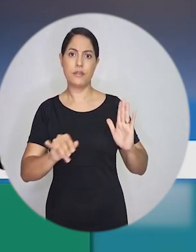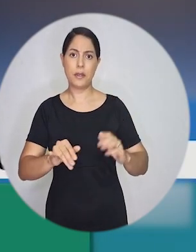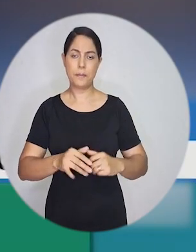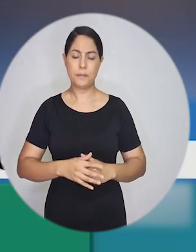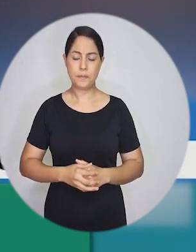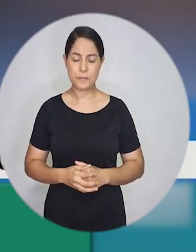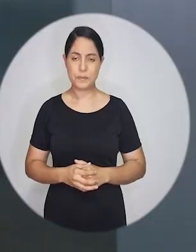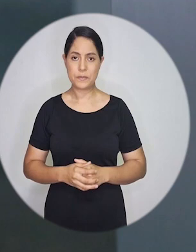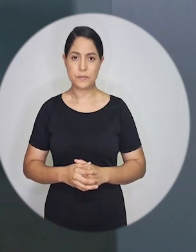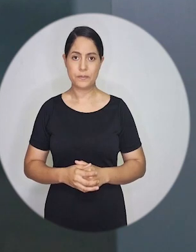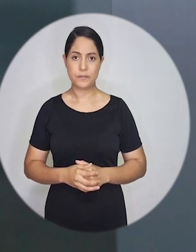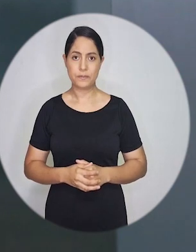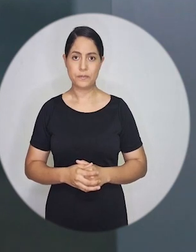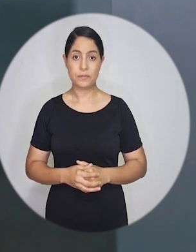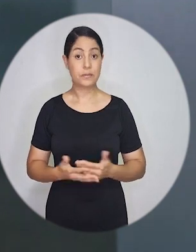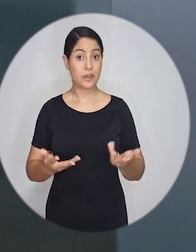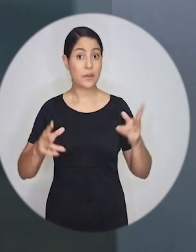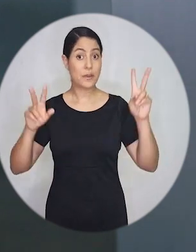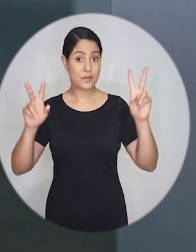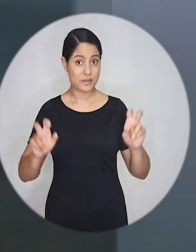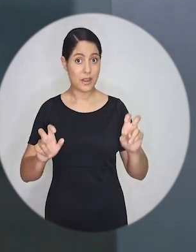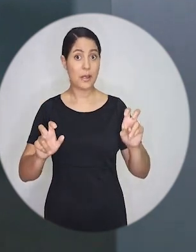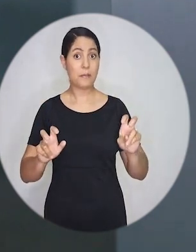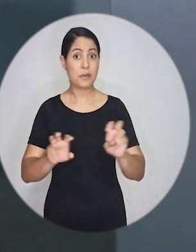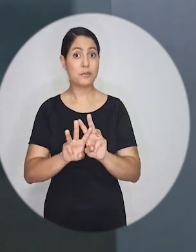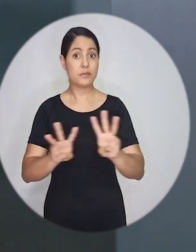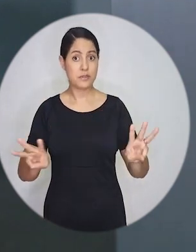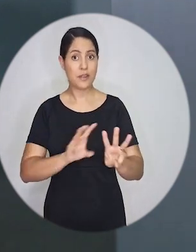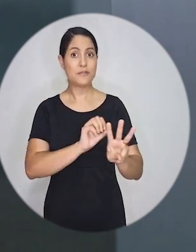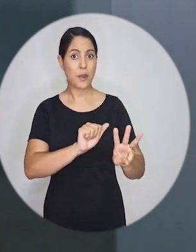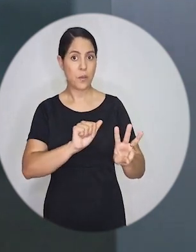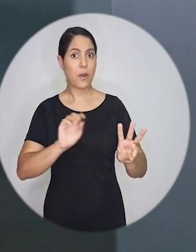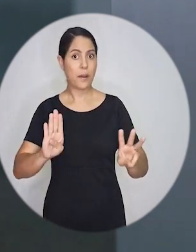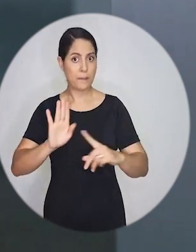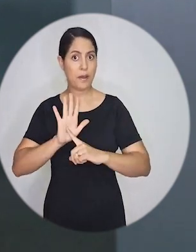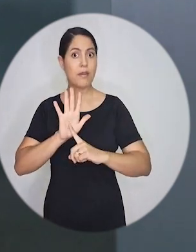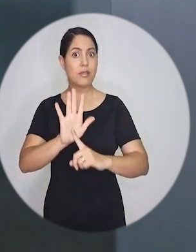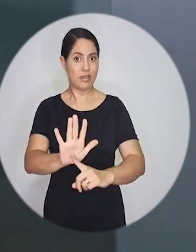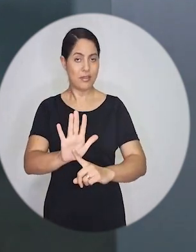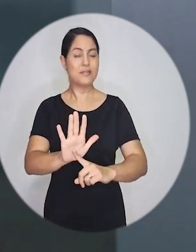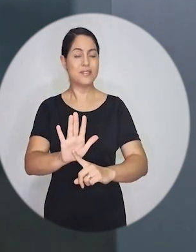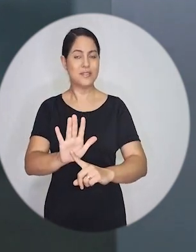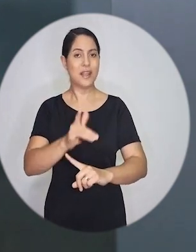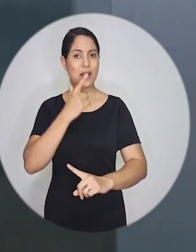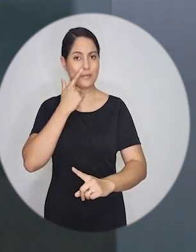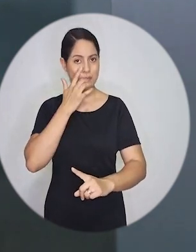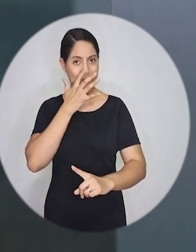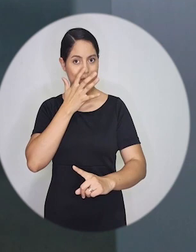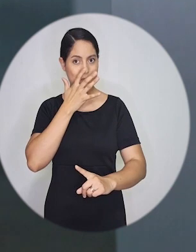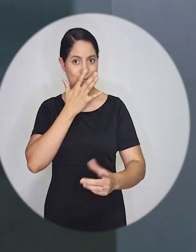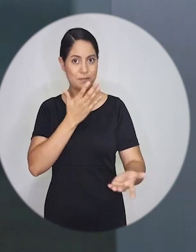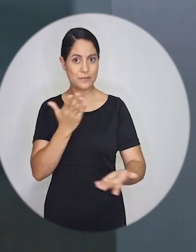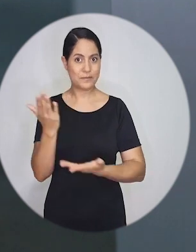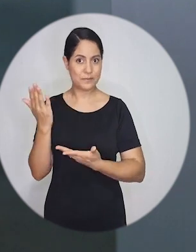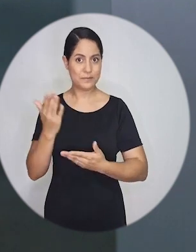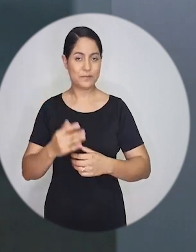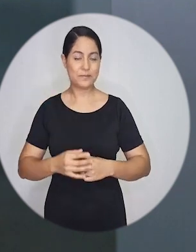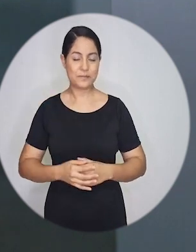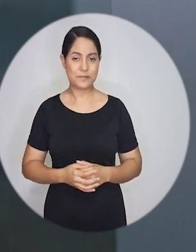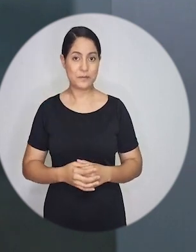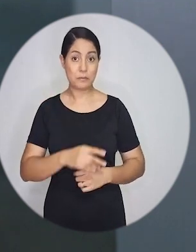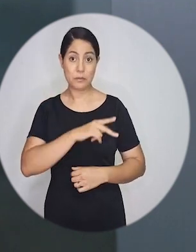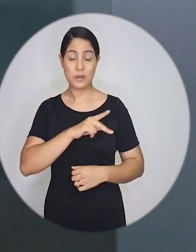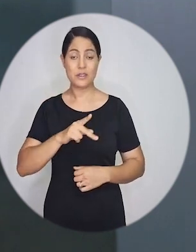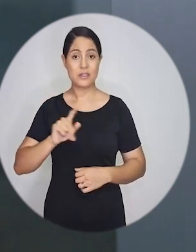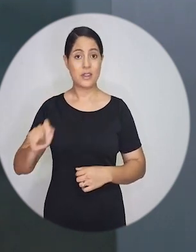Senado Federal. Esse assunto, inclusive, foi destaque no site da Ordem dos Advogados do Brasil. Para